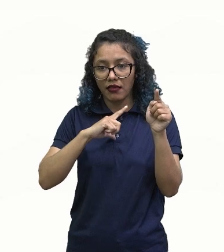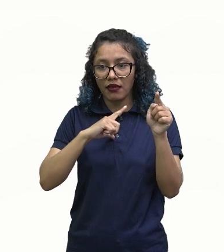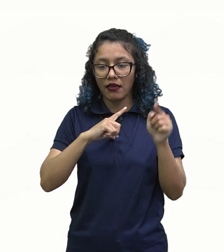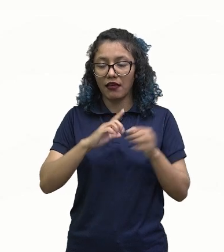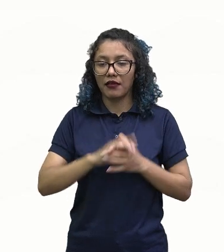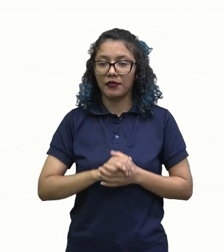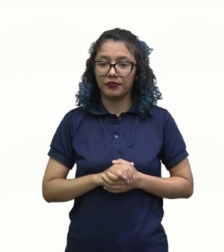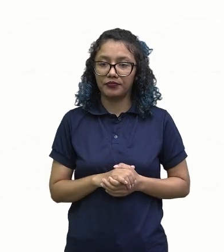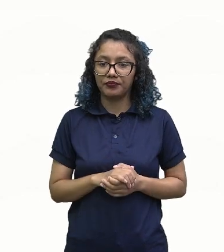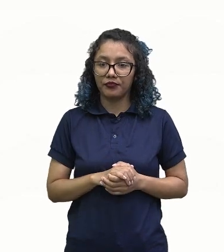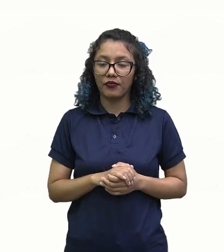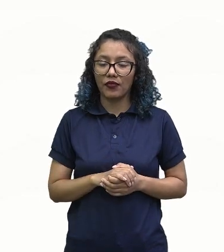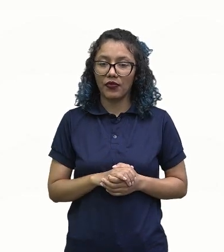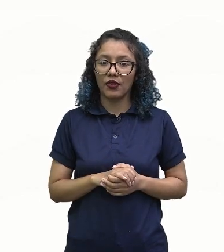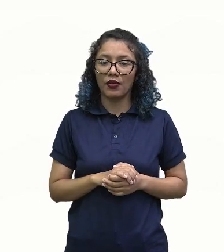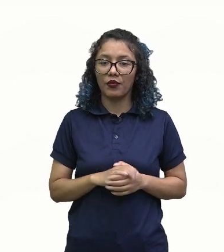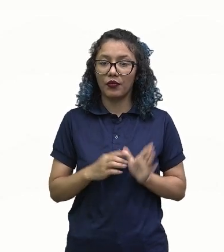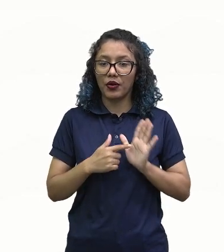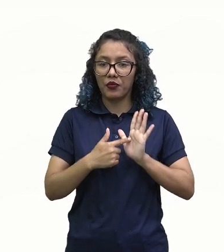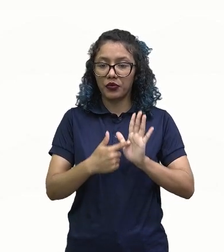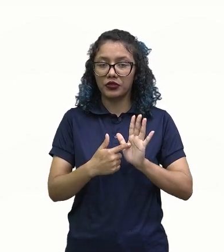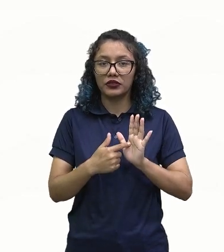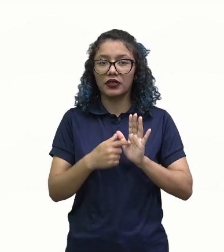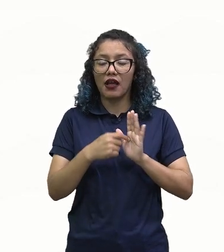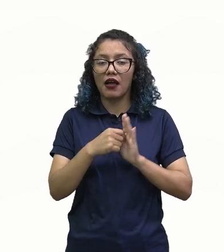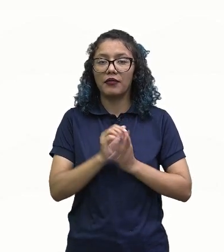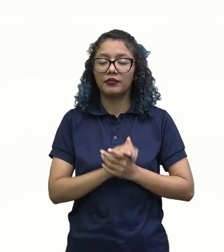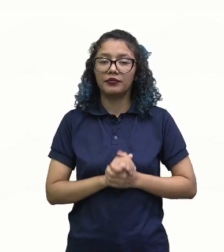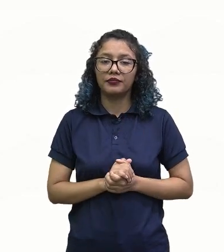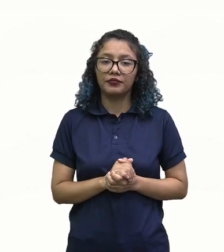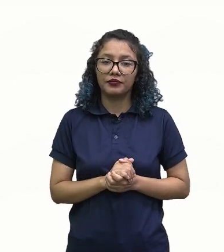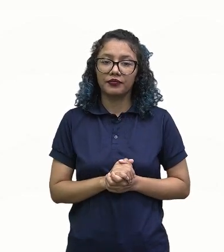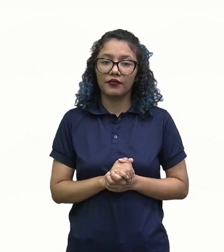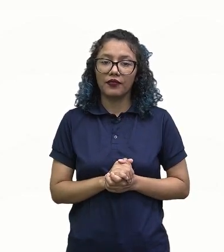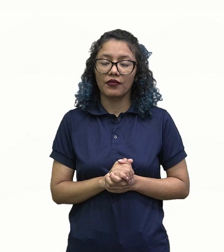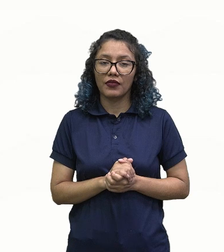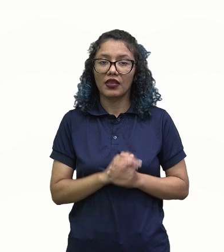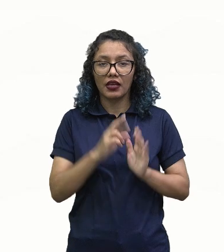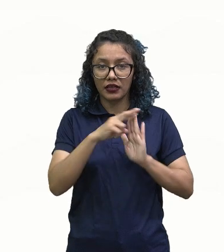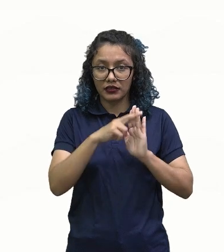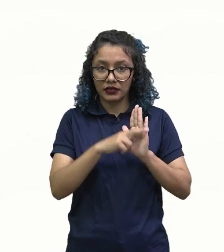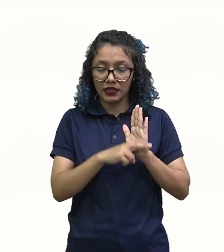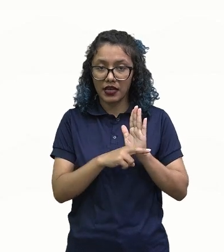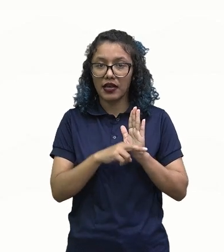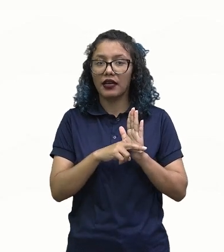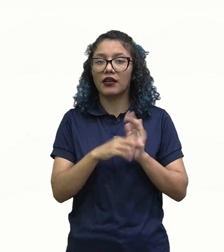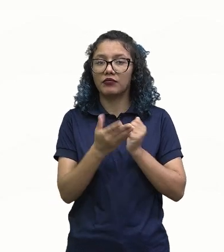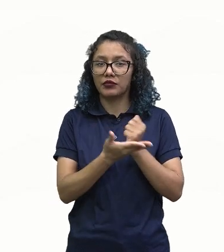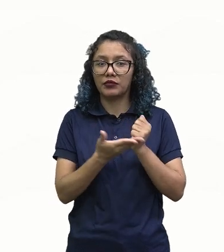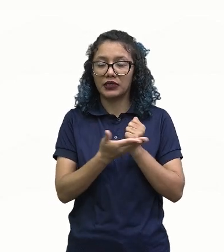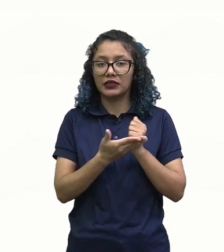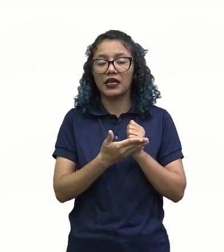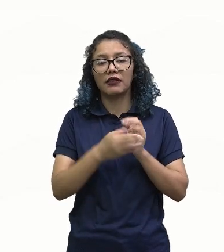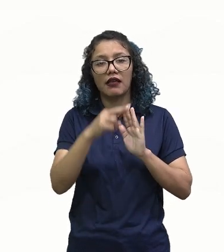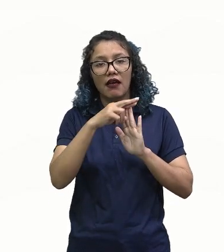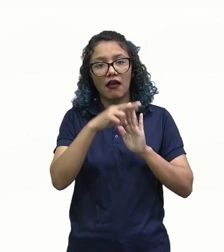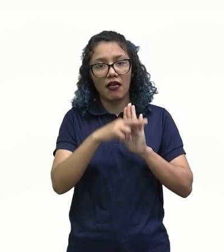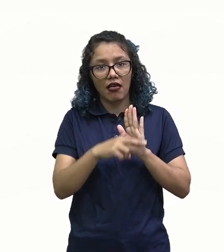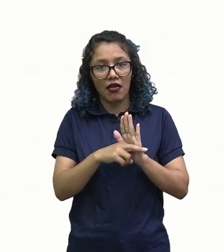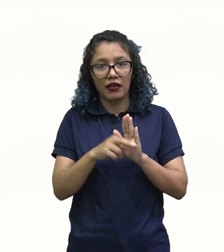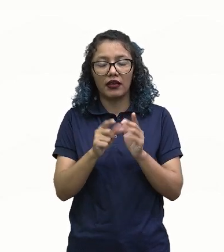presente indicando, né, como regra, de acordo com a gramática normativa, tá? Porque aqui a gente